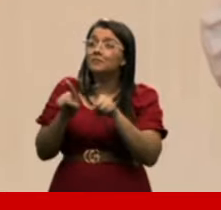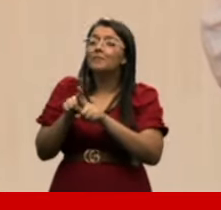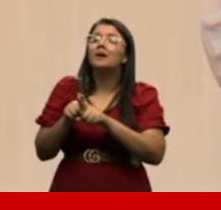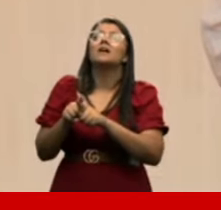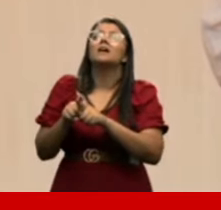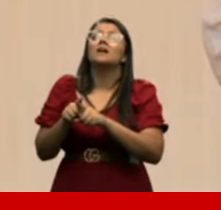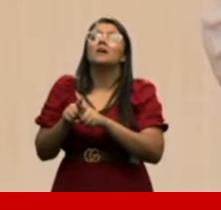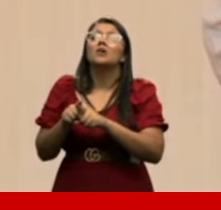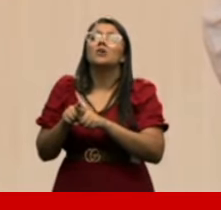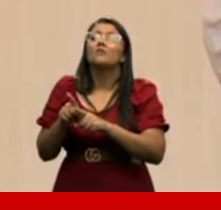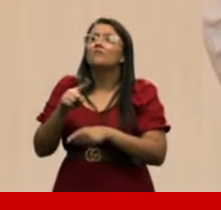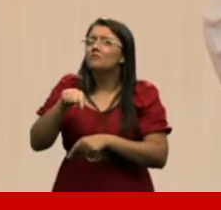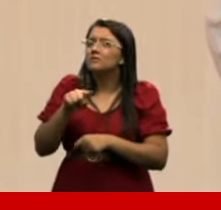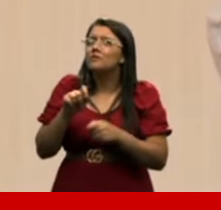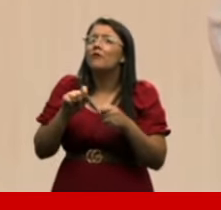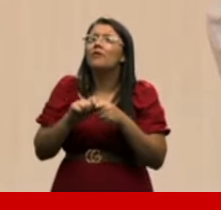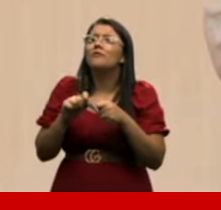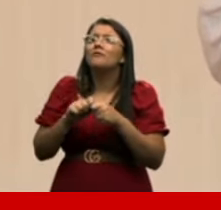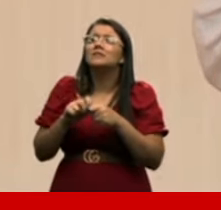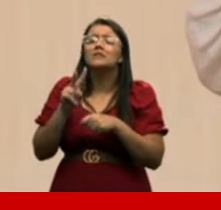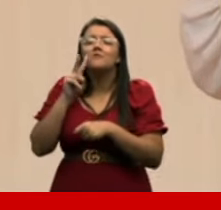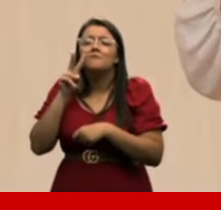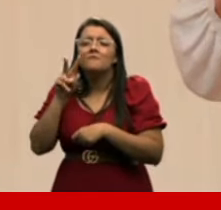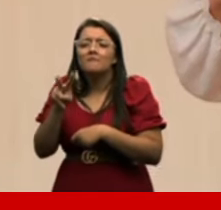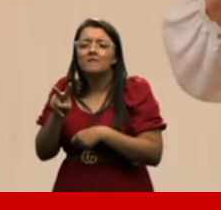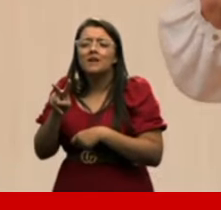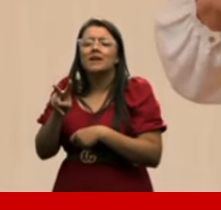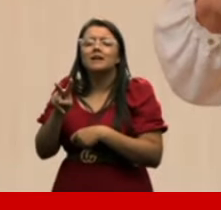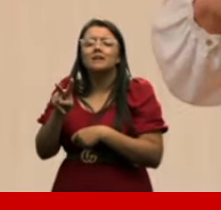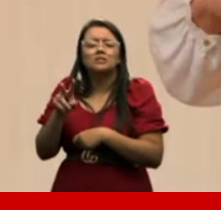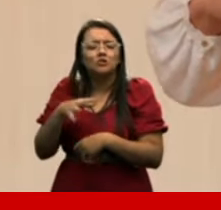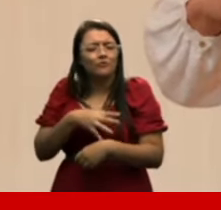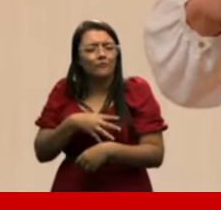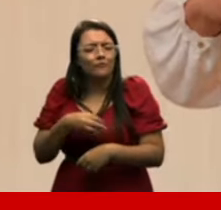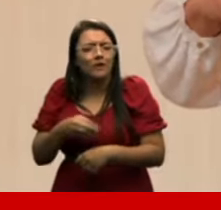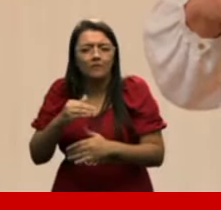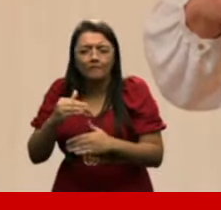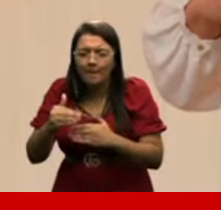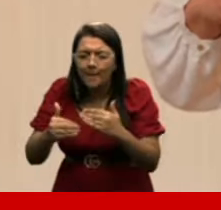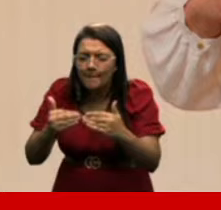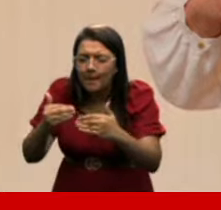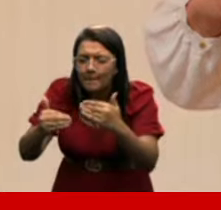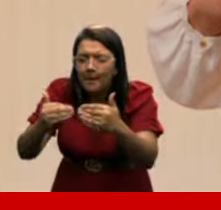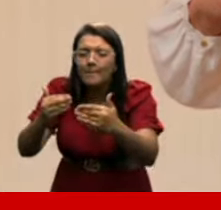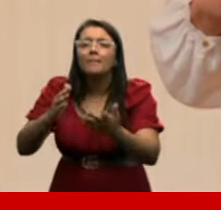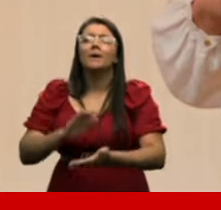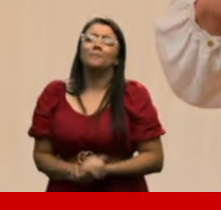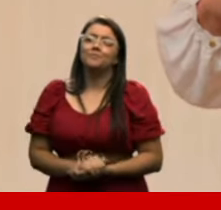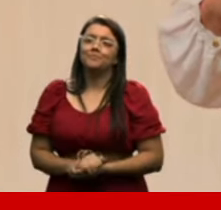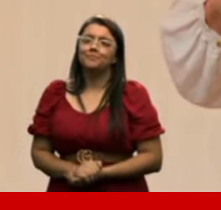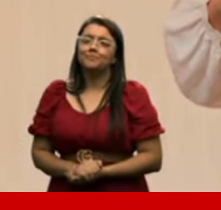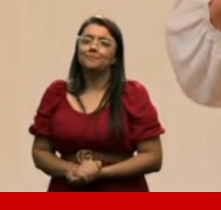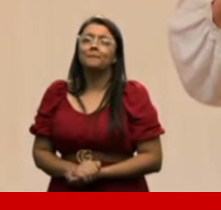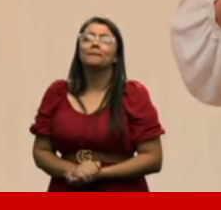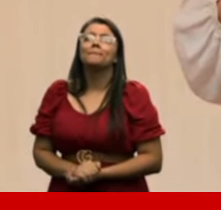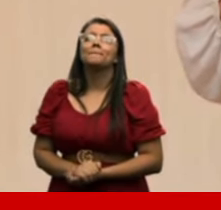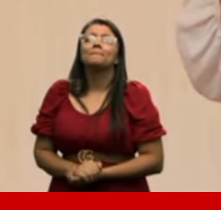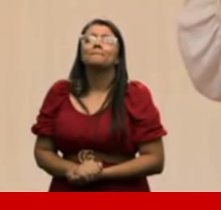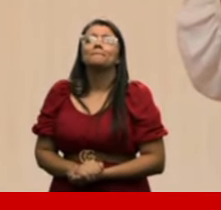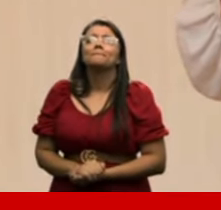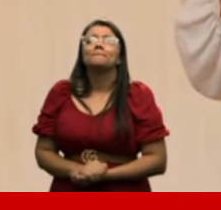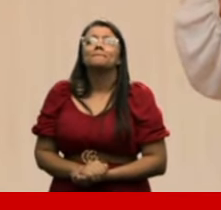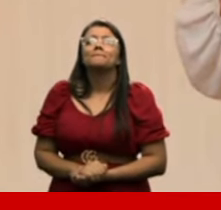ver seus filhos prosseguindo a obra que você começou.